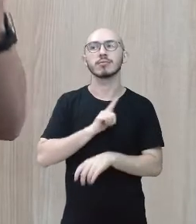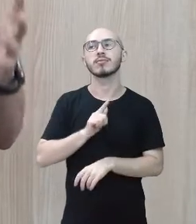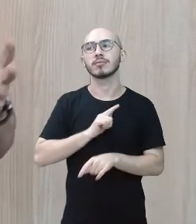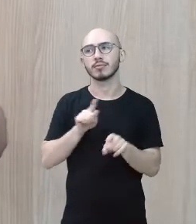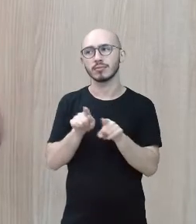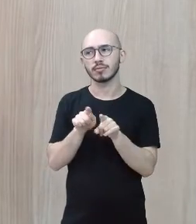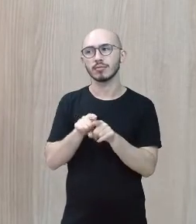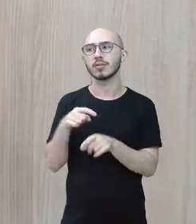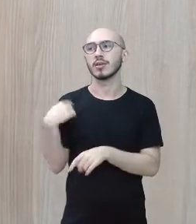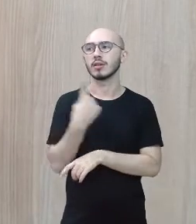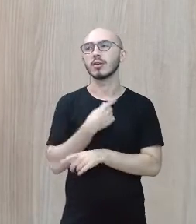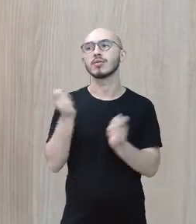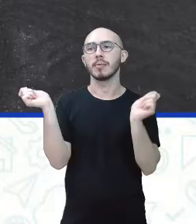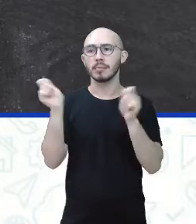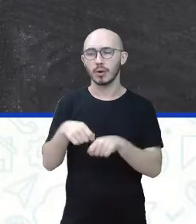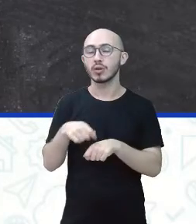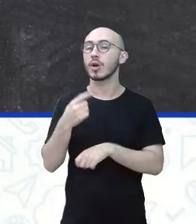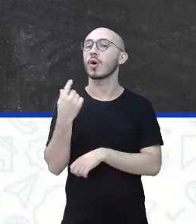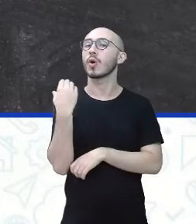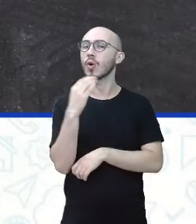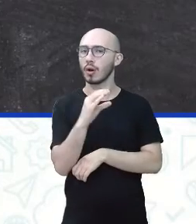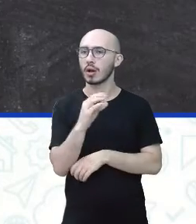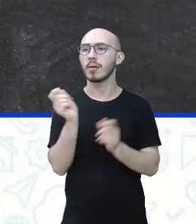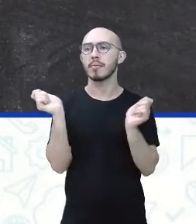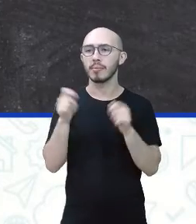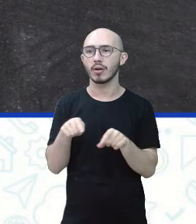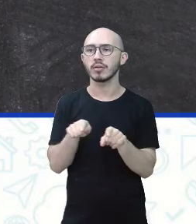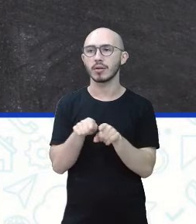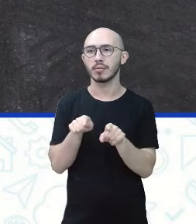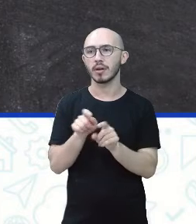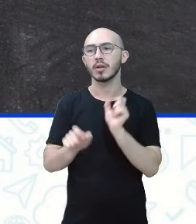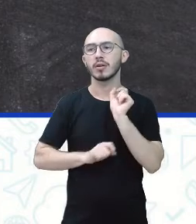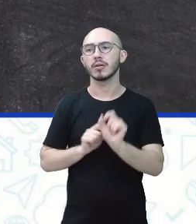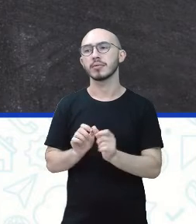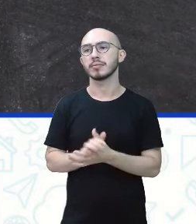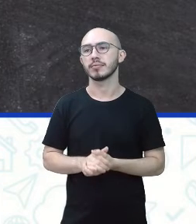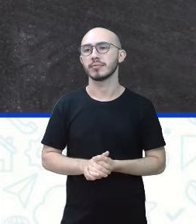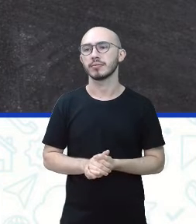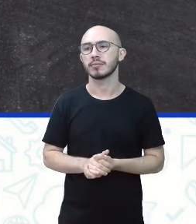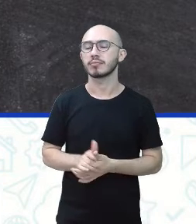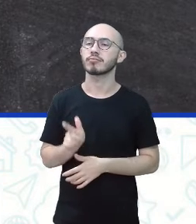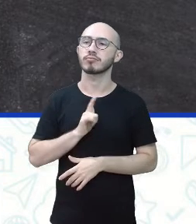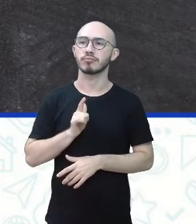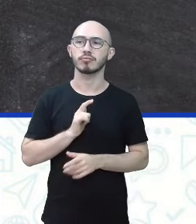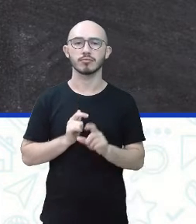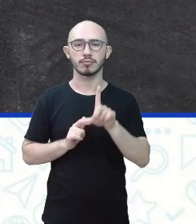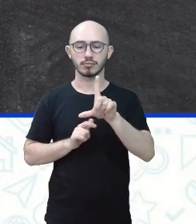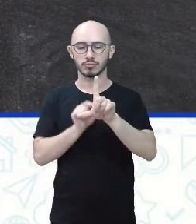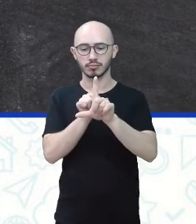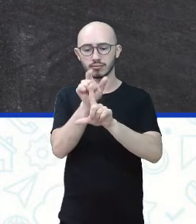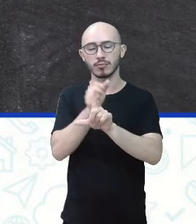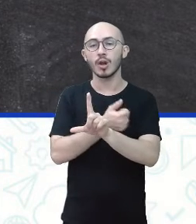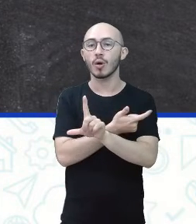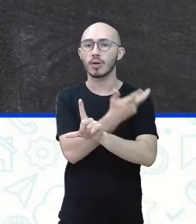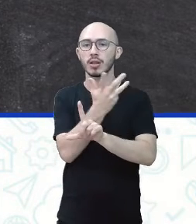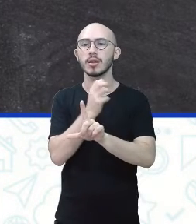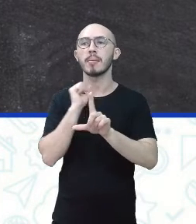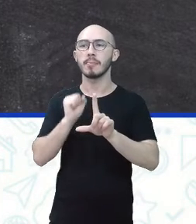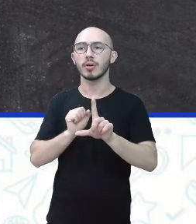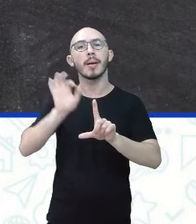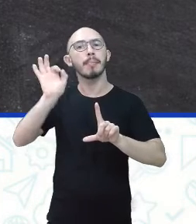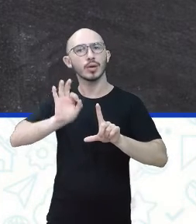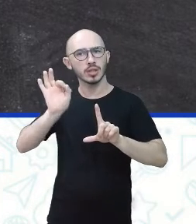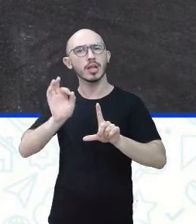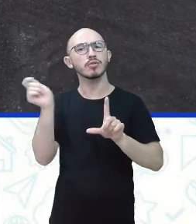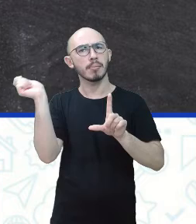colocar também nessa tabela aí, no eixo da vertical ali, né, que está os números, a gente pode colocar uma porcentagem, que seria